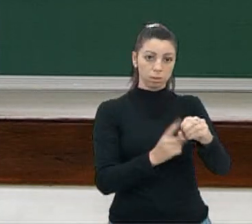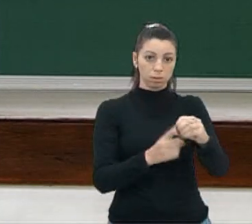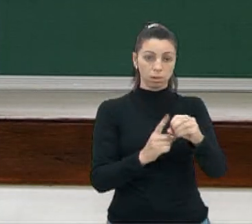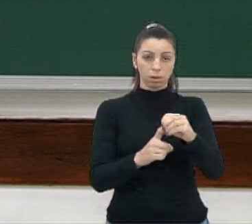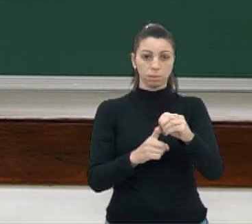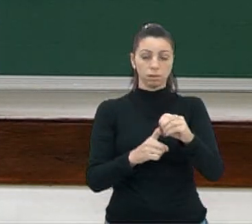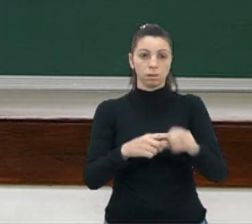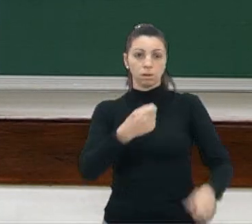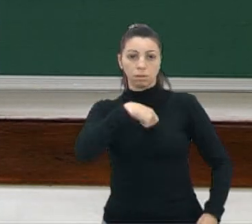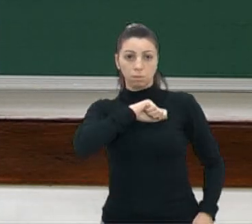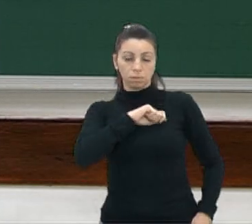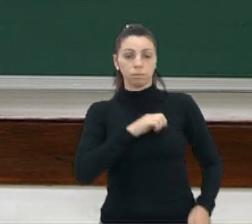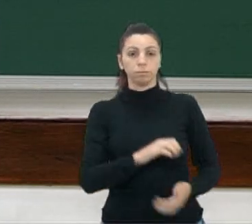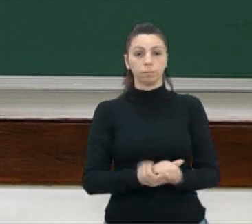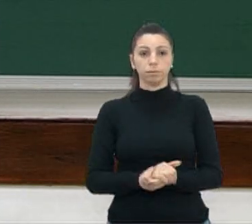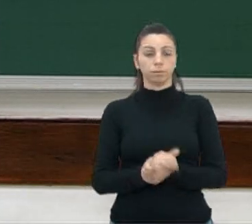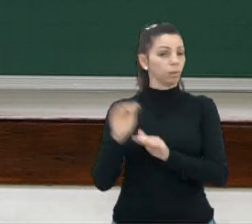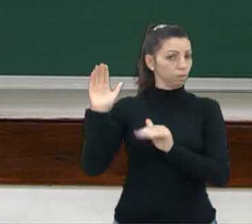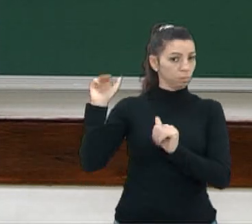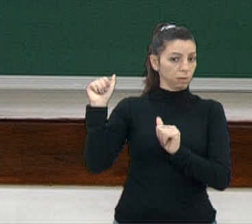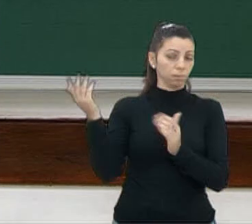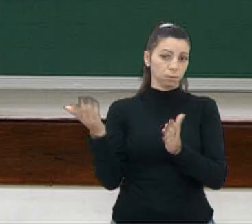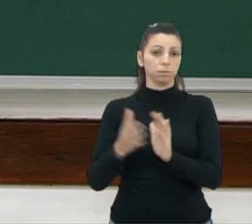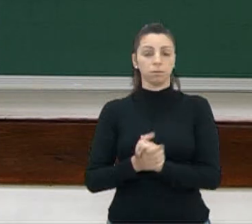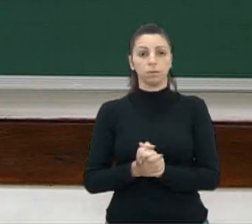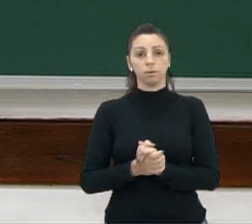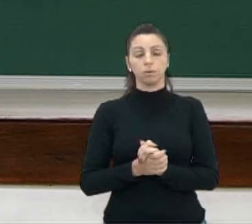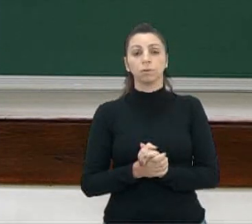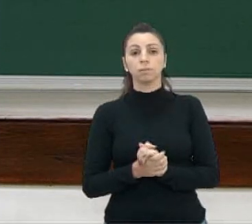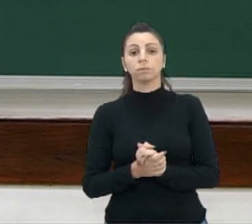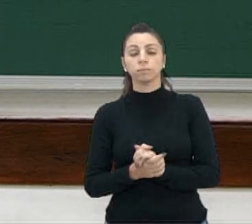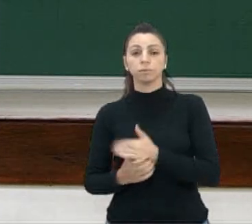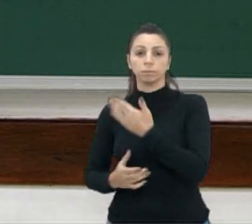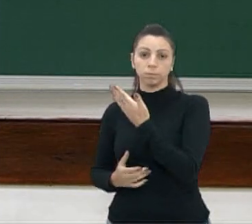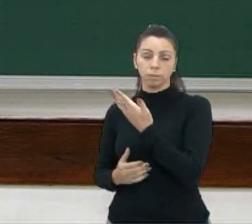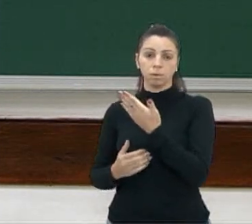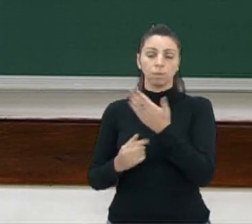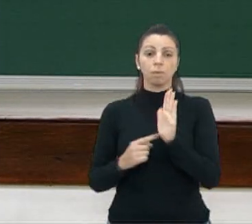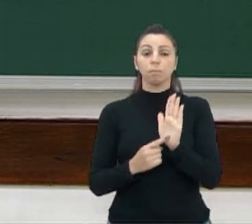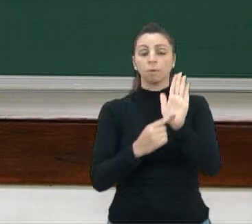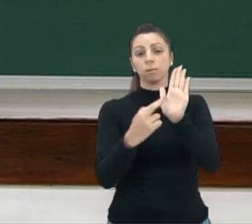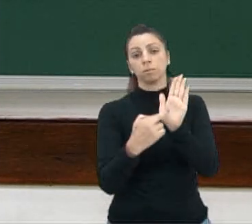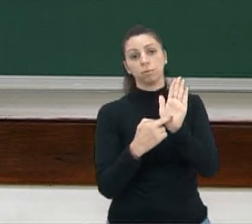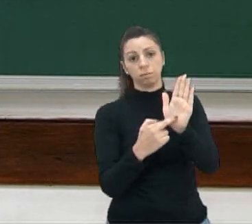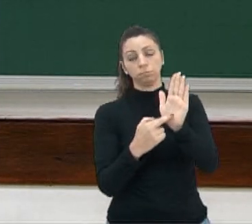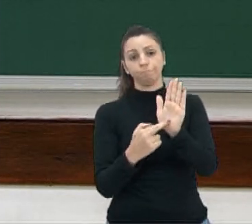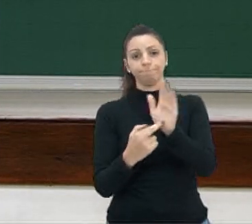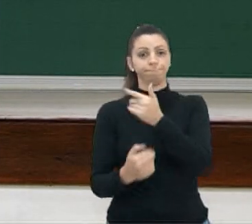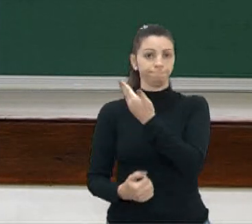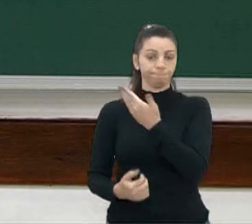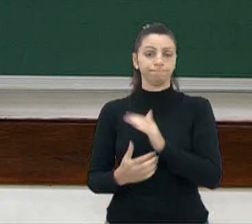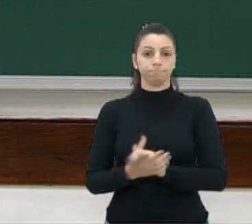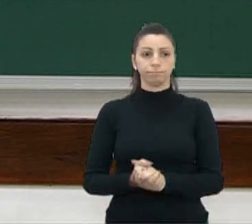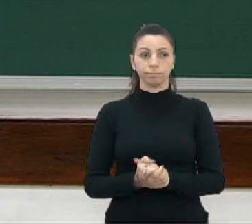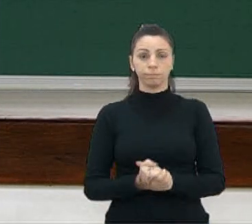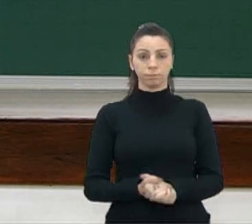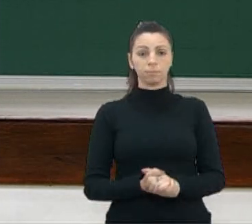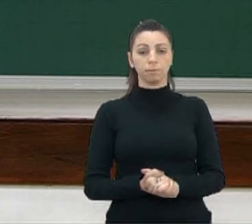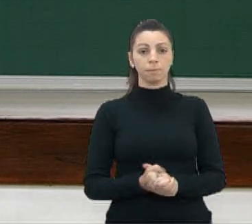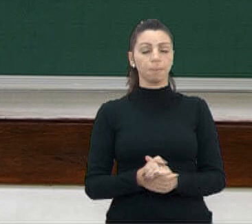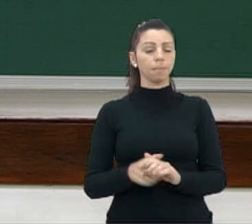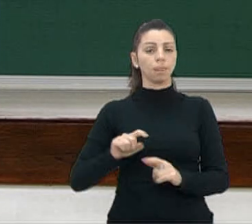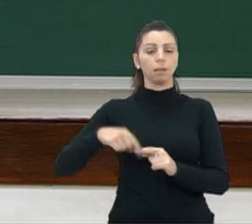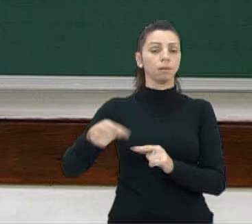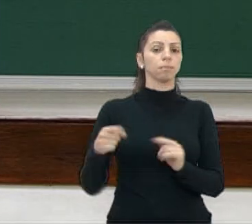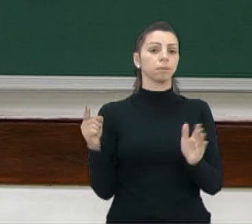Então, a charge faz referência a essa obra, uma parte desta obra. Depois eu